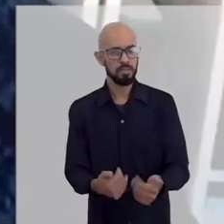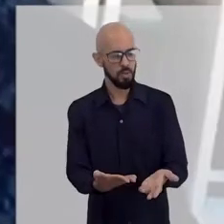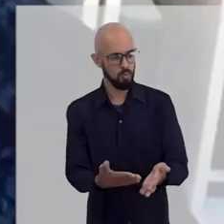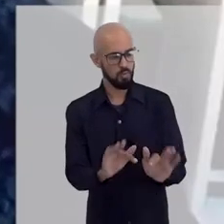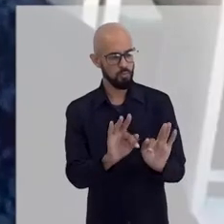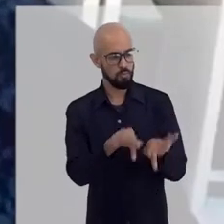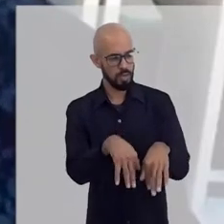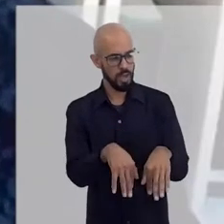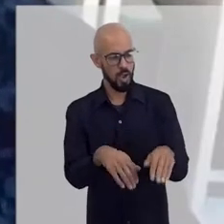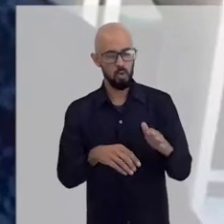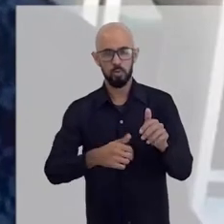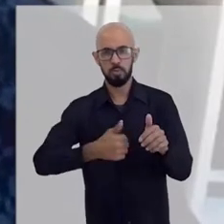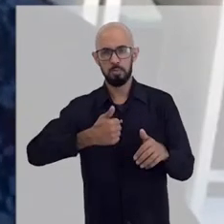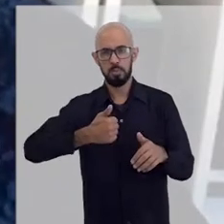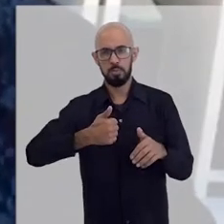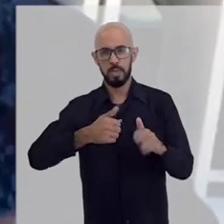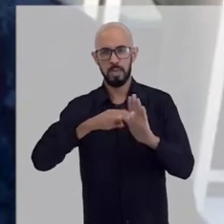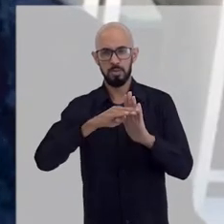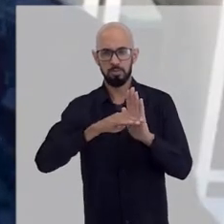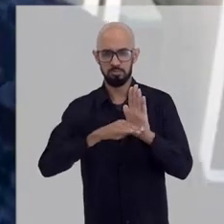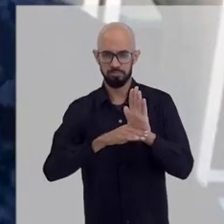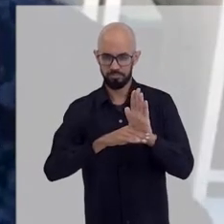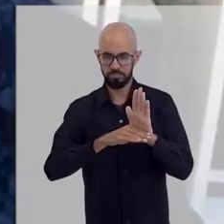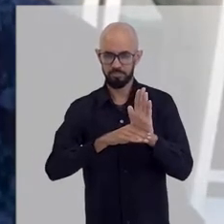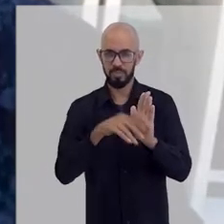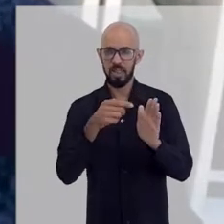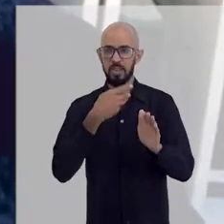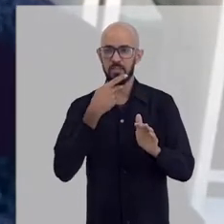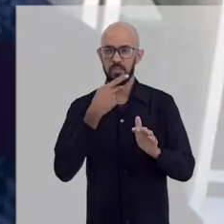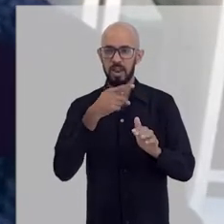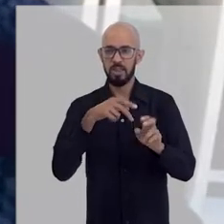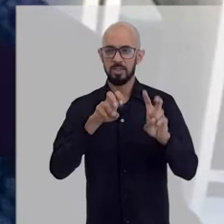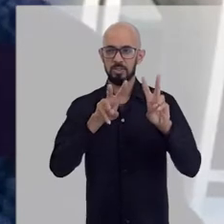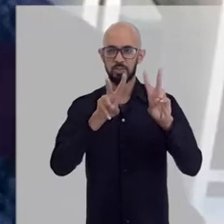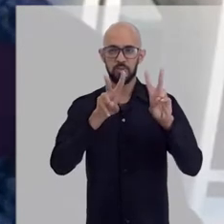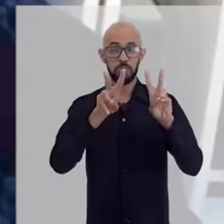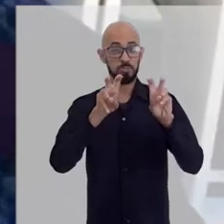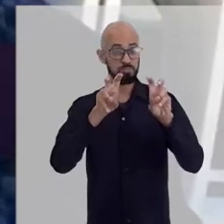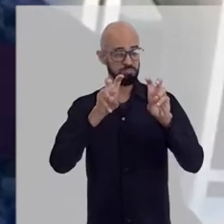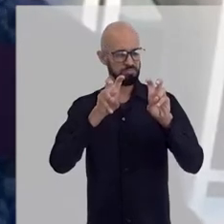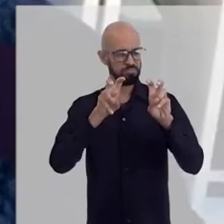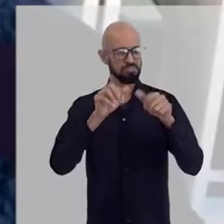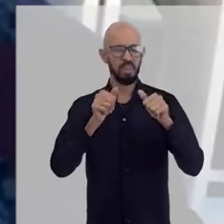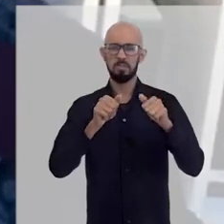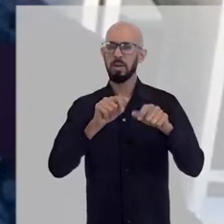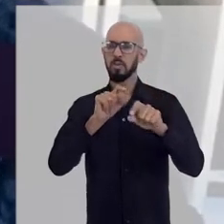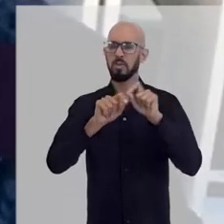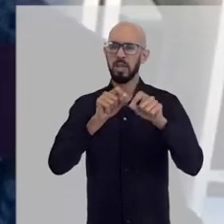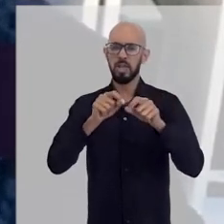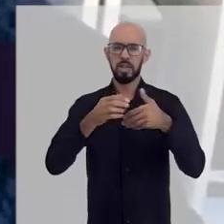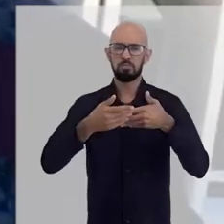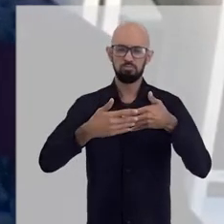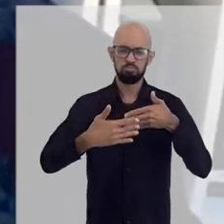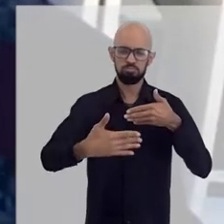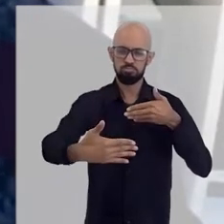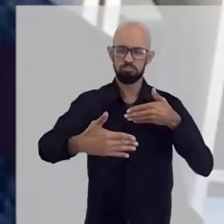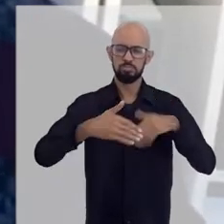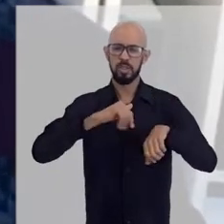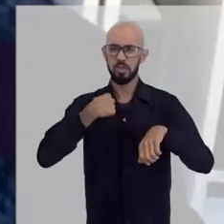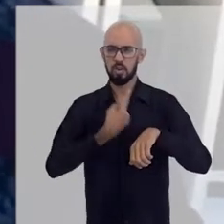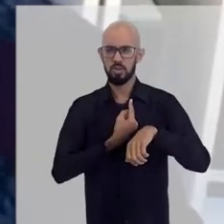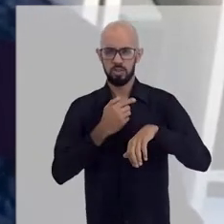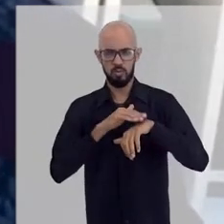final do primeiro bloco, eu levantei algumas possibilidades do percurso da nossa conversa, mas uma foi